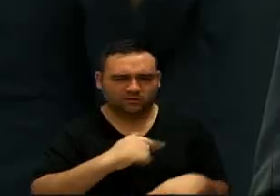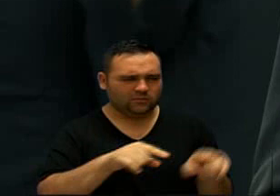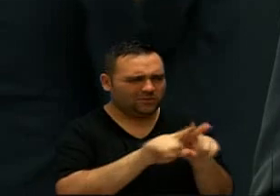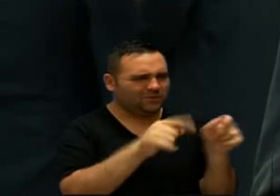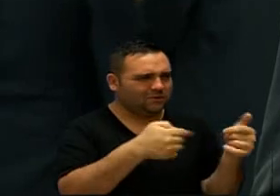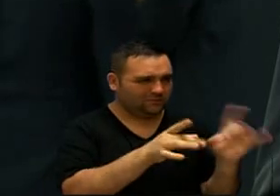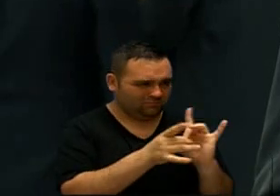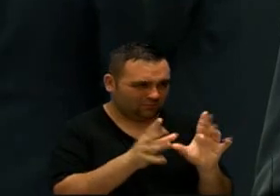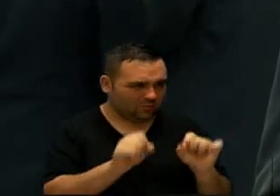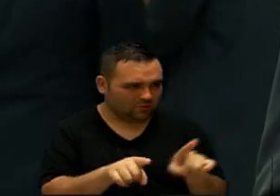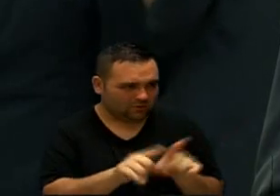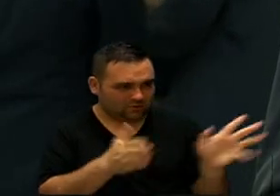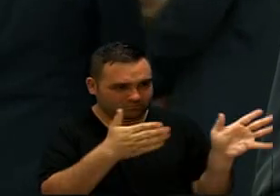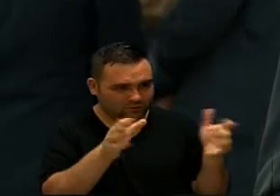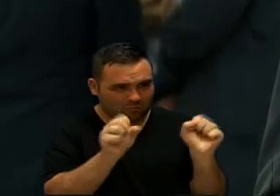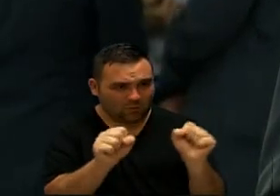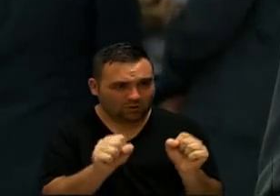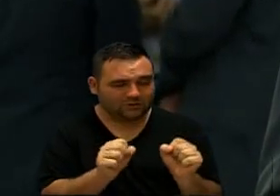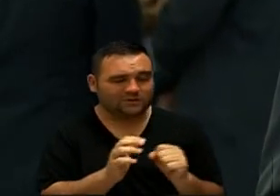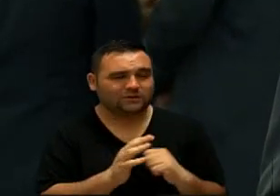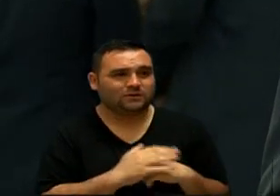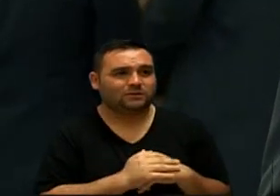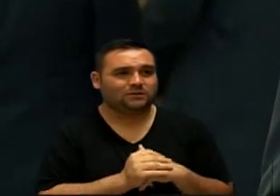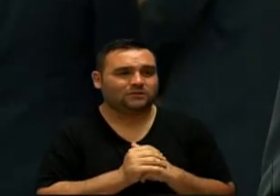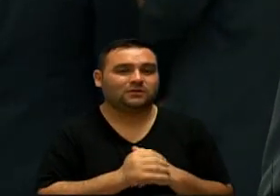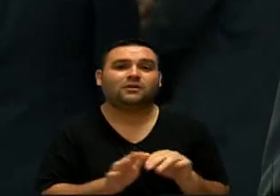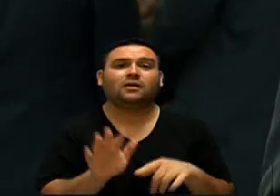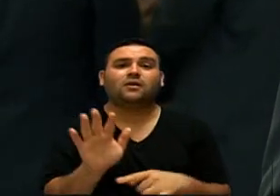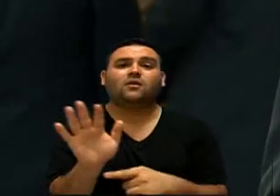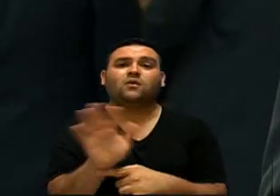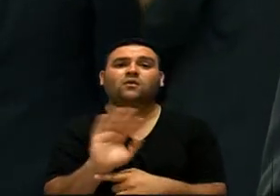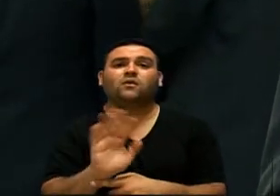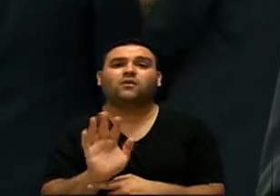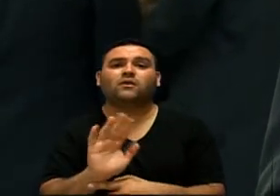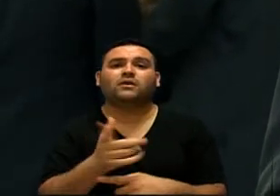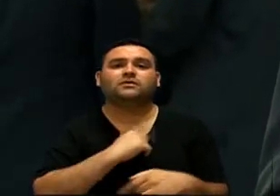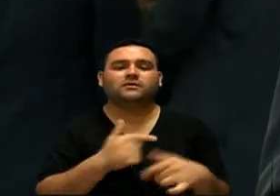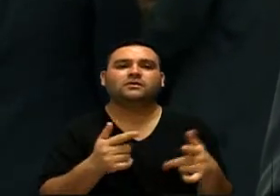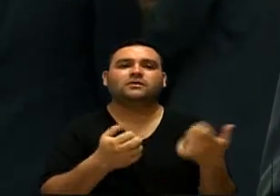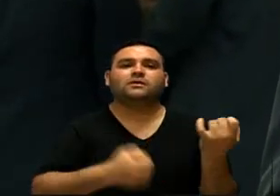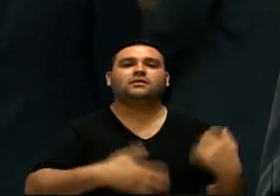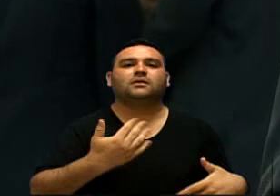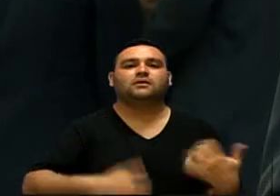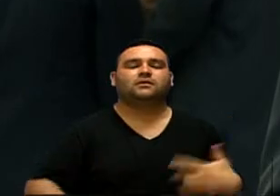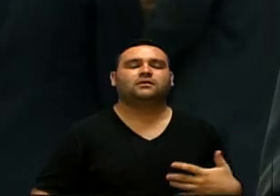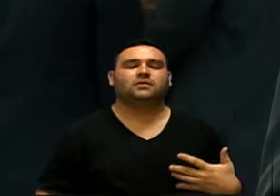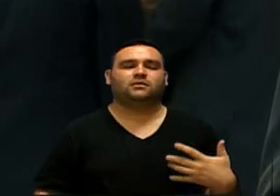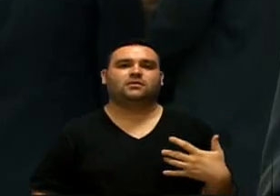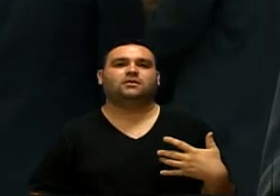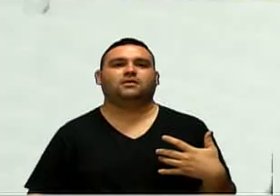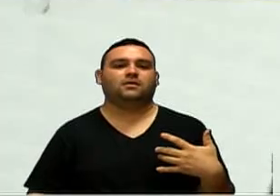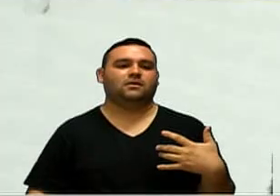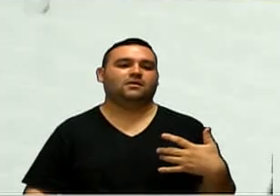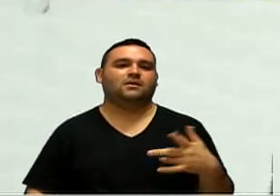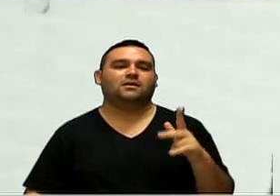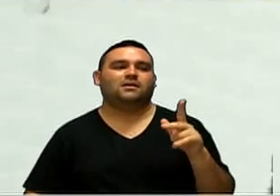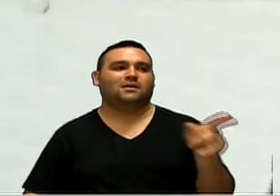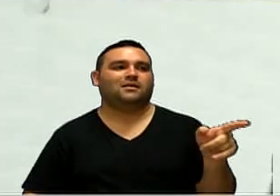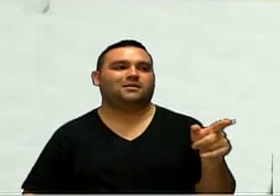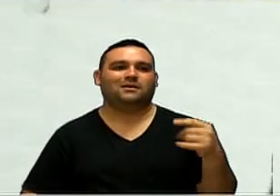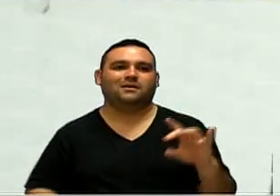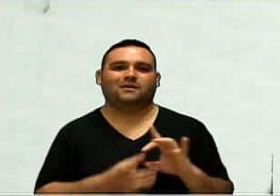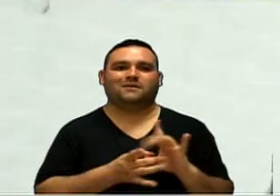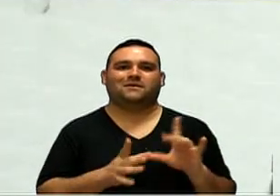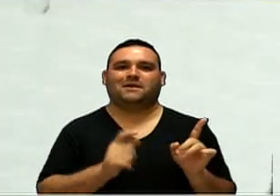Presidente, o senhor me autoriza a passar esse vídeo? É um vídeo, convite do Cruzeirão, seria... A SECOM vai me bater, que não foi